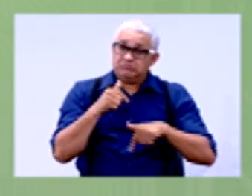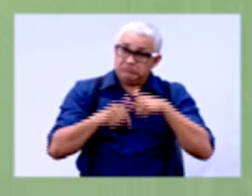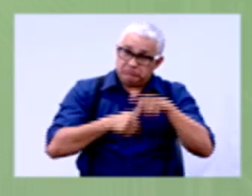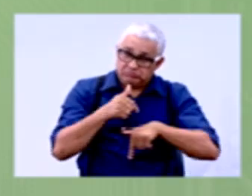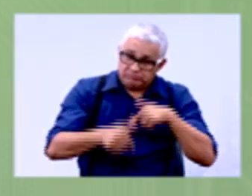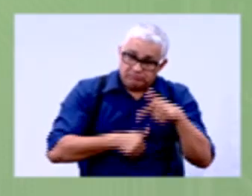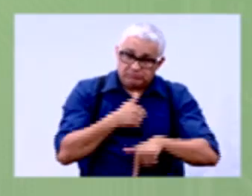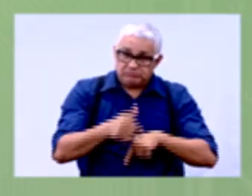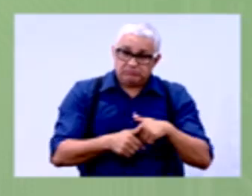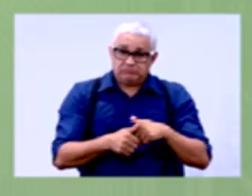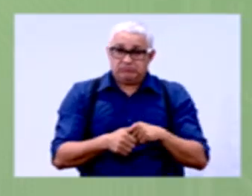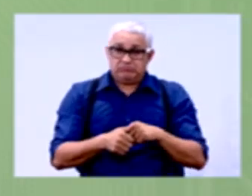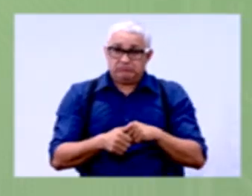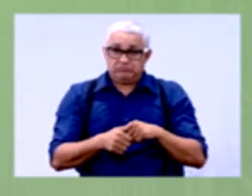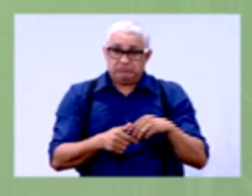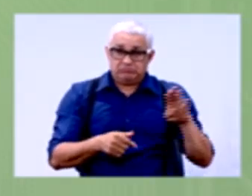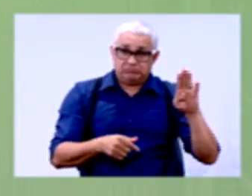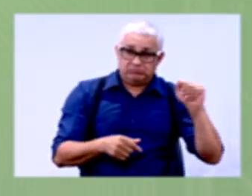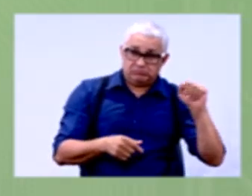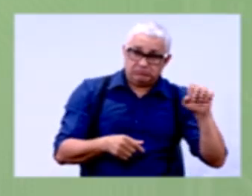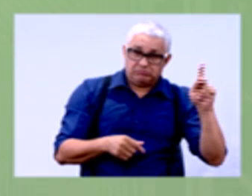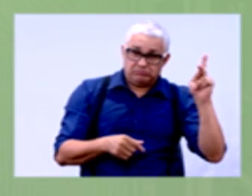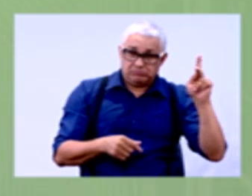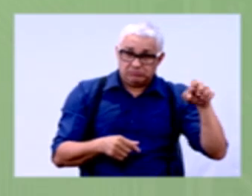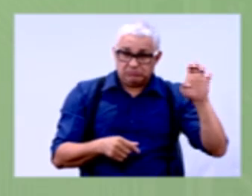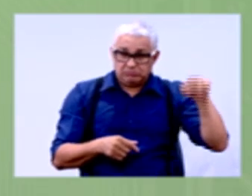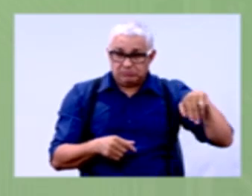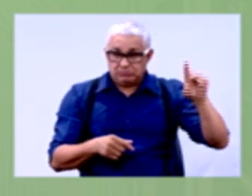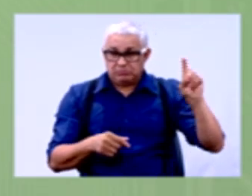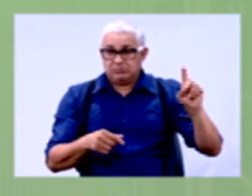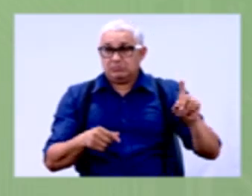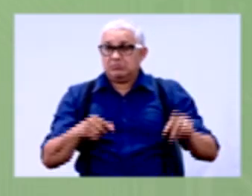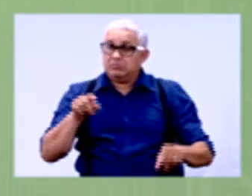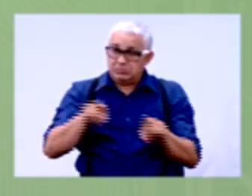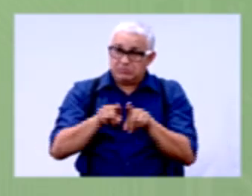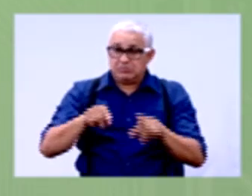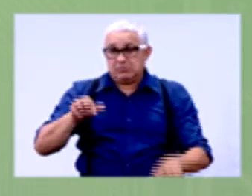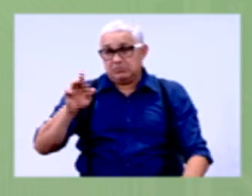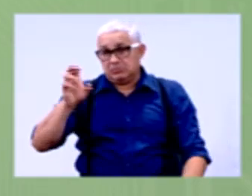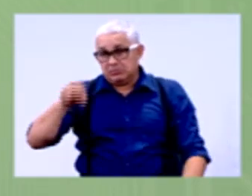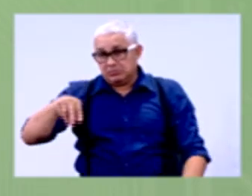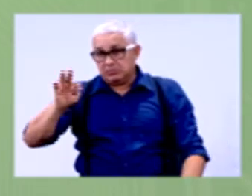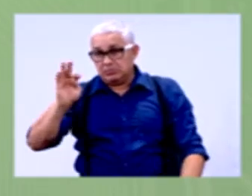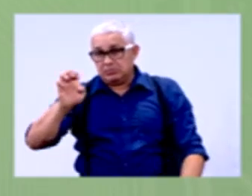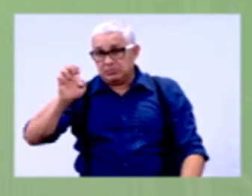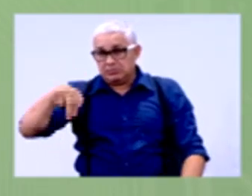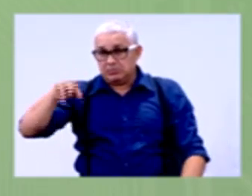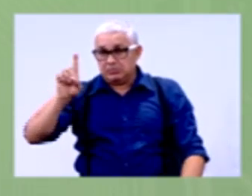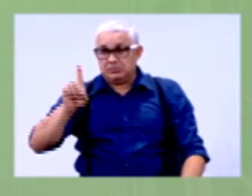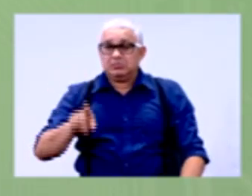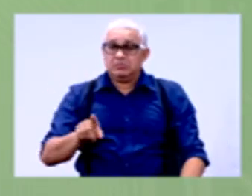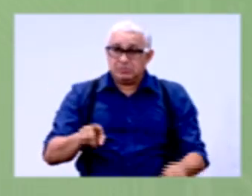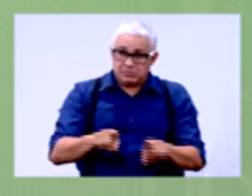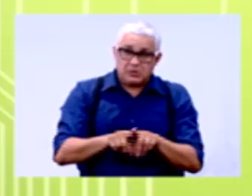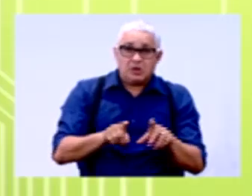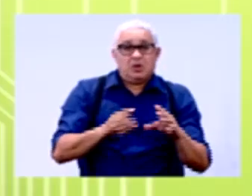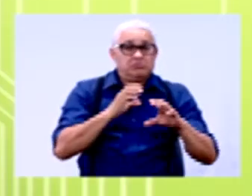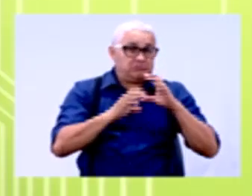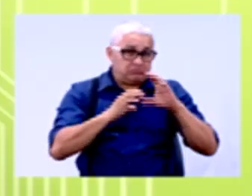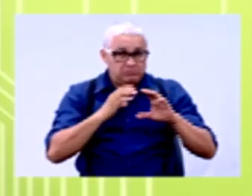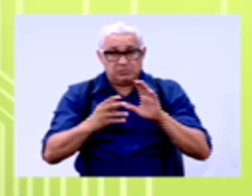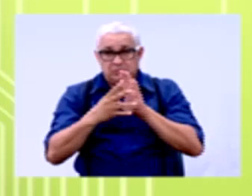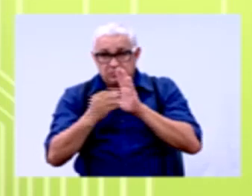entre back-end e front-end, certo? Além de ter falado sobre esses formatos de